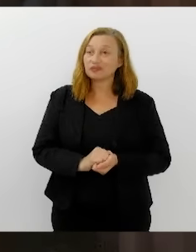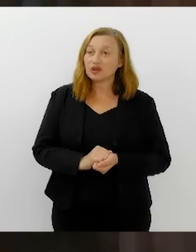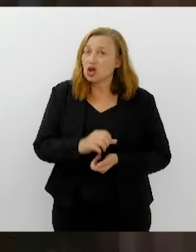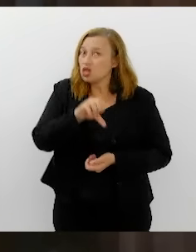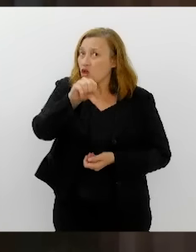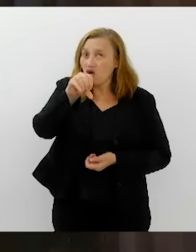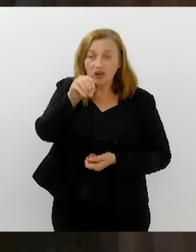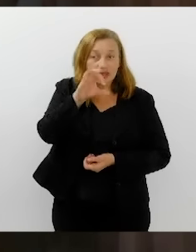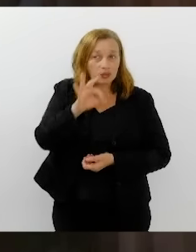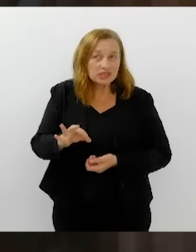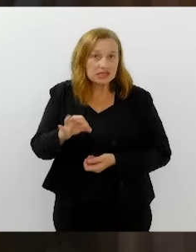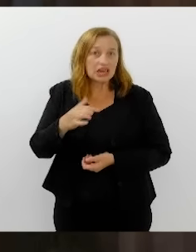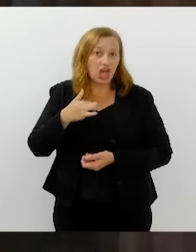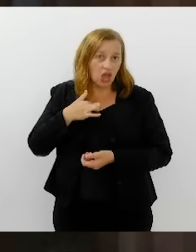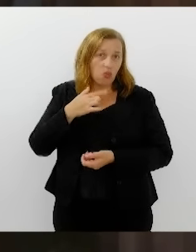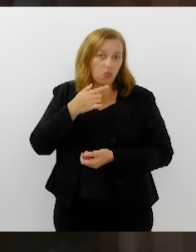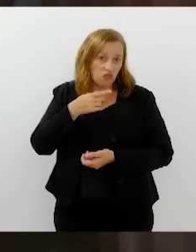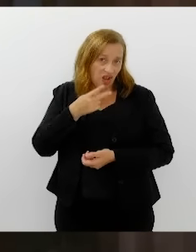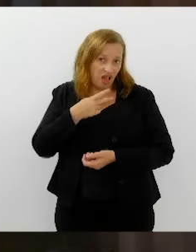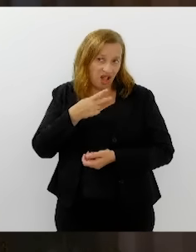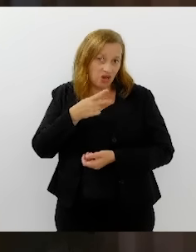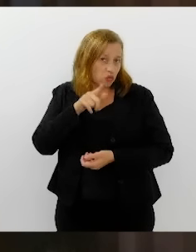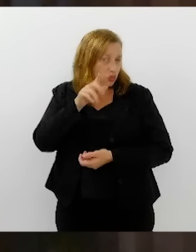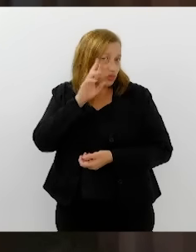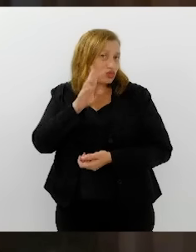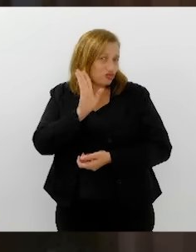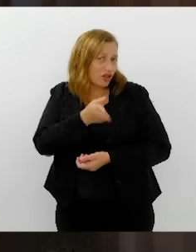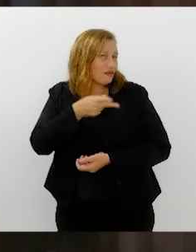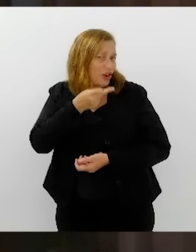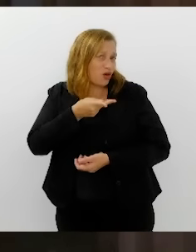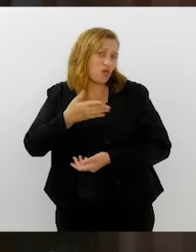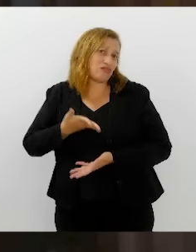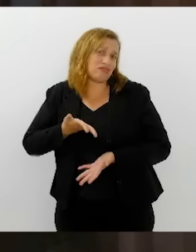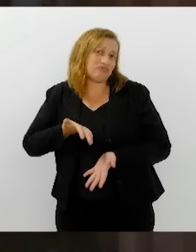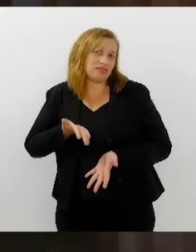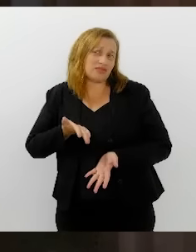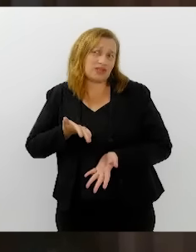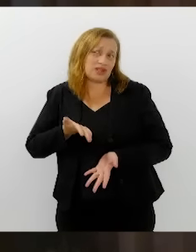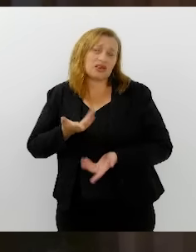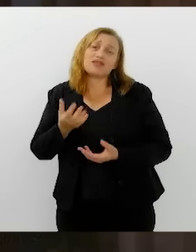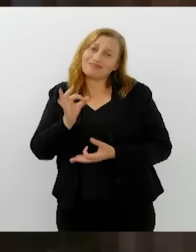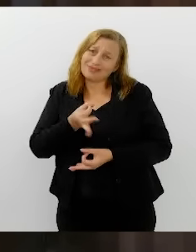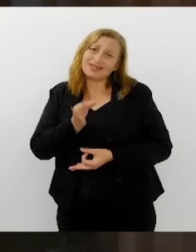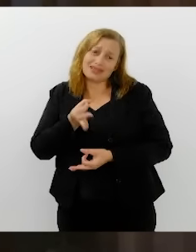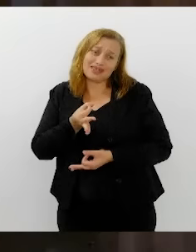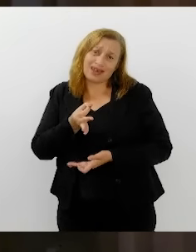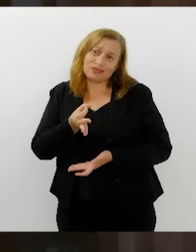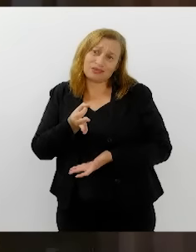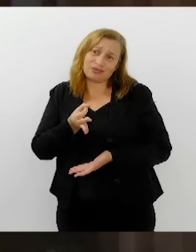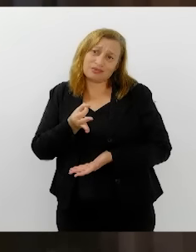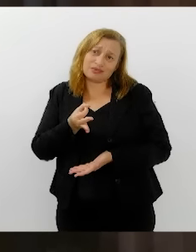90% do que eu ia falar, o senhor já falou no discurso de Vossa Excelência, porque, de fato,